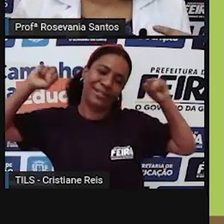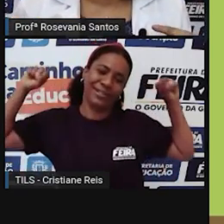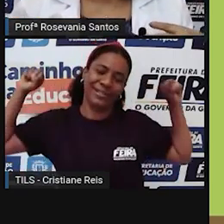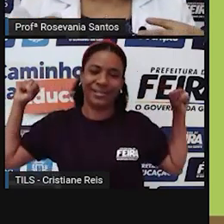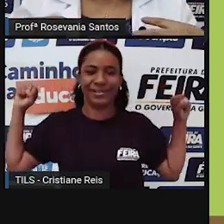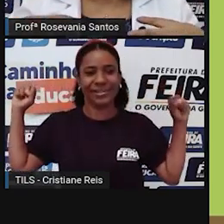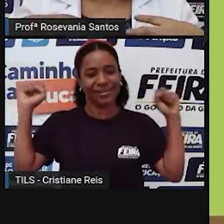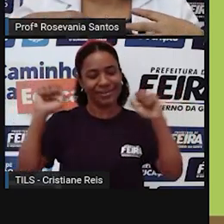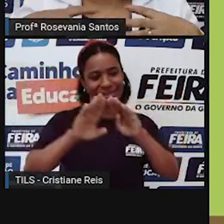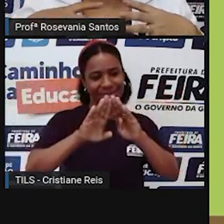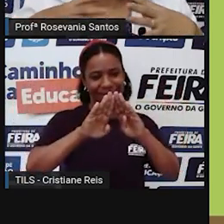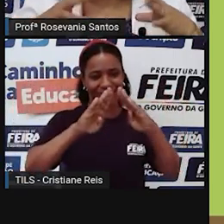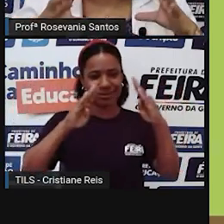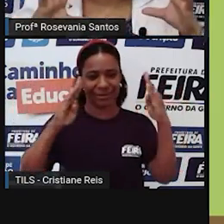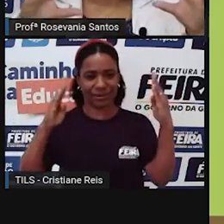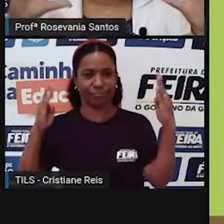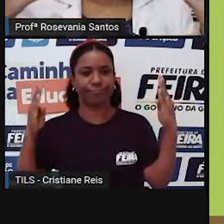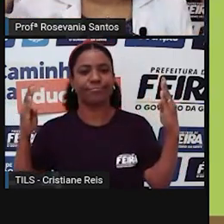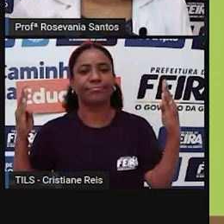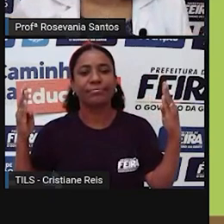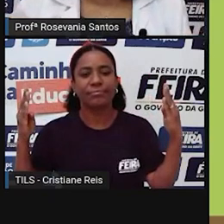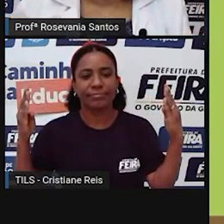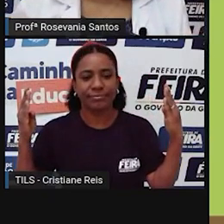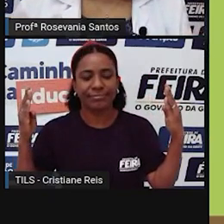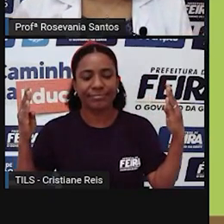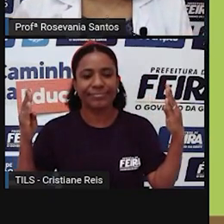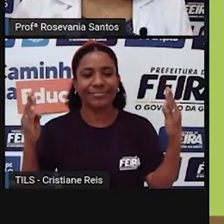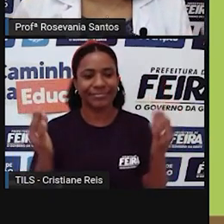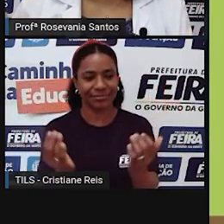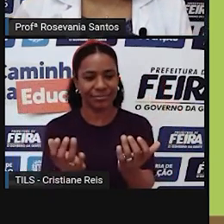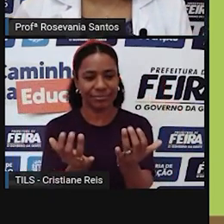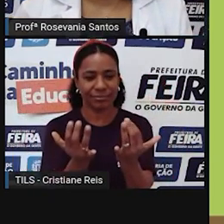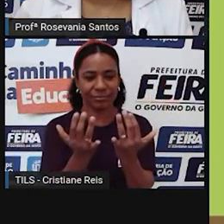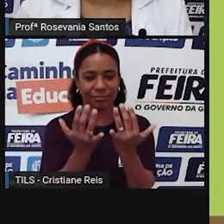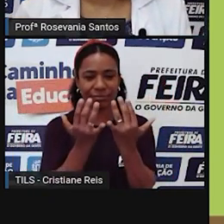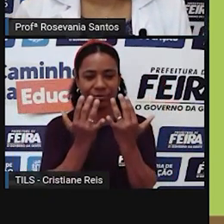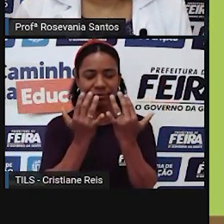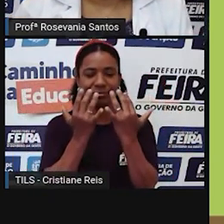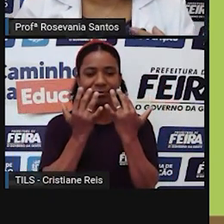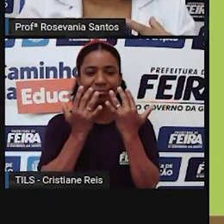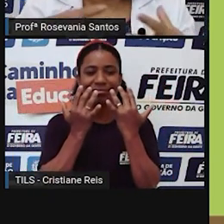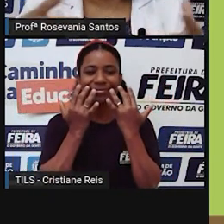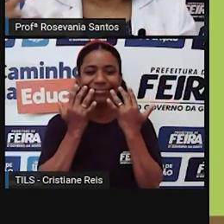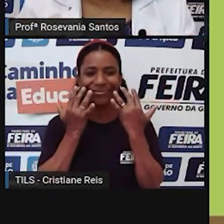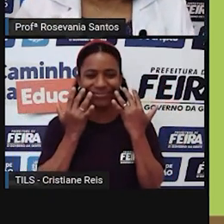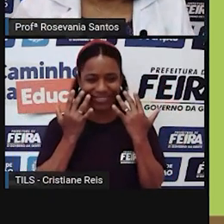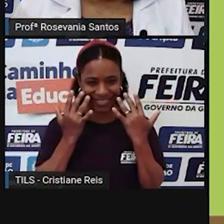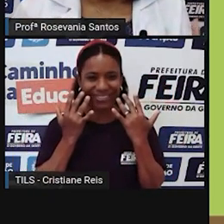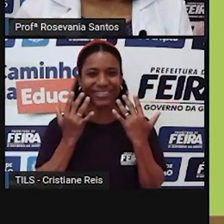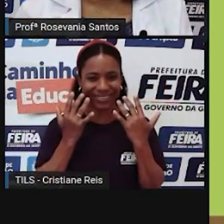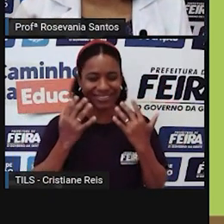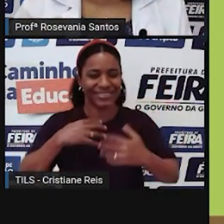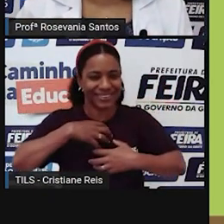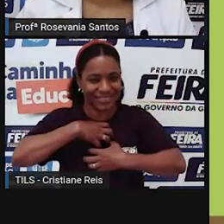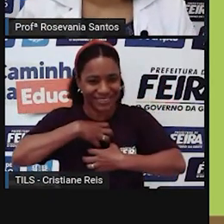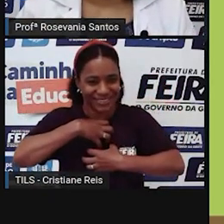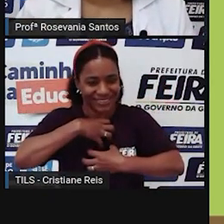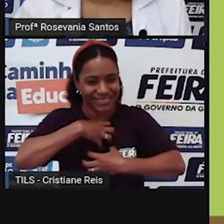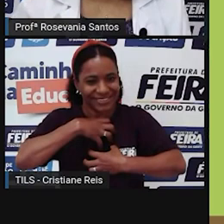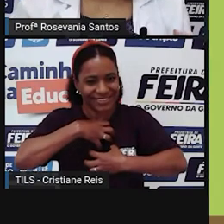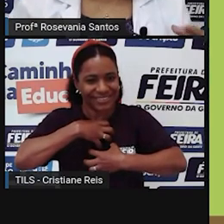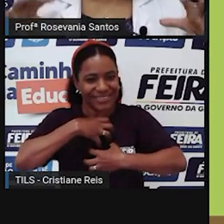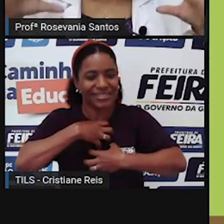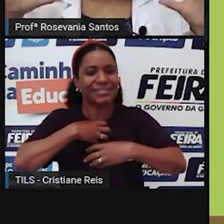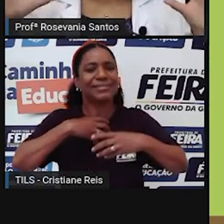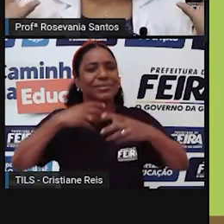você se, bora dizer assim, você se sente, acolhido por aquele lugar ali que você